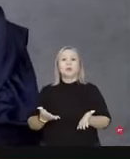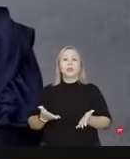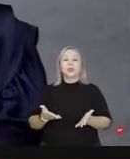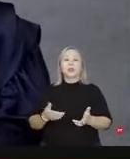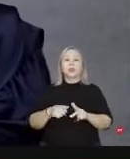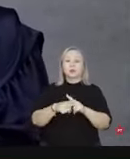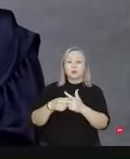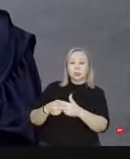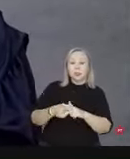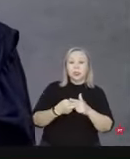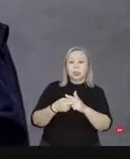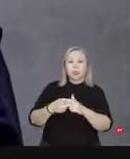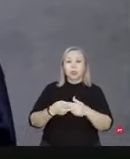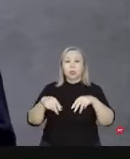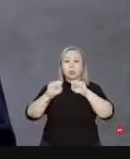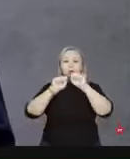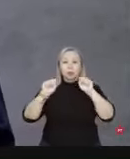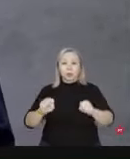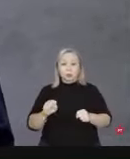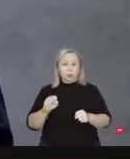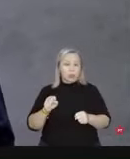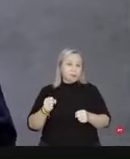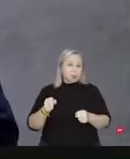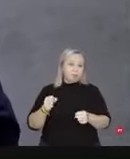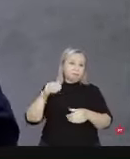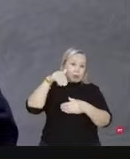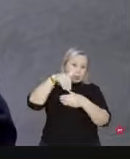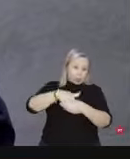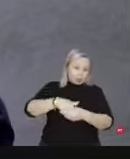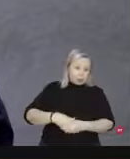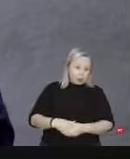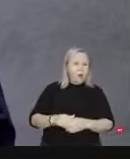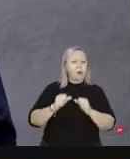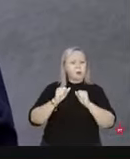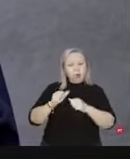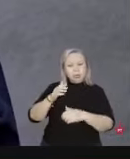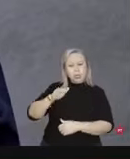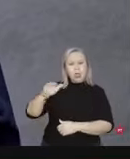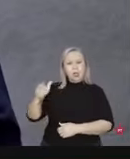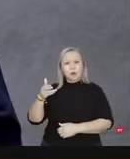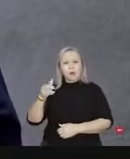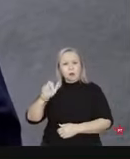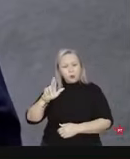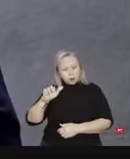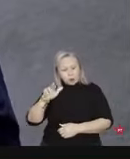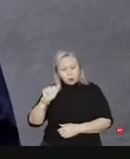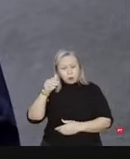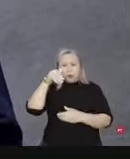urnas eletrônicas, voto impresso, voto por carta, esses grupos extremistas,